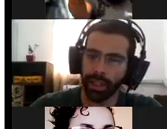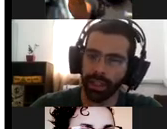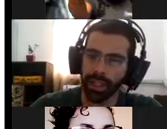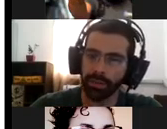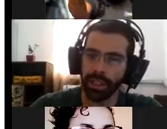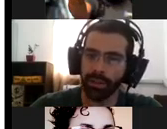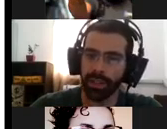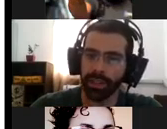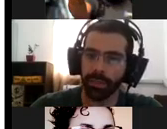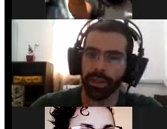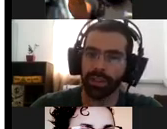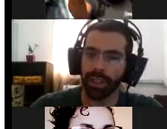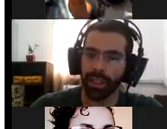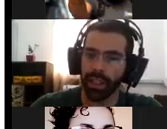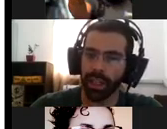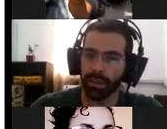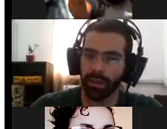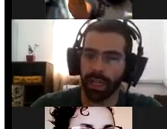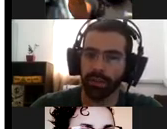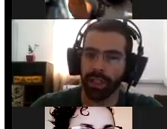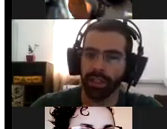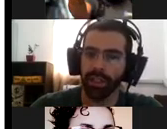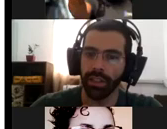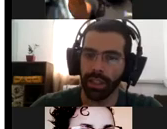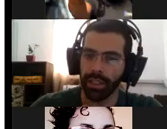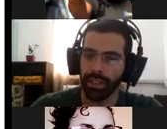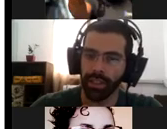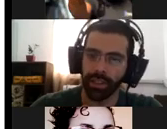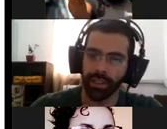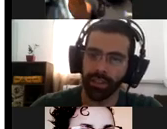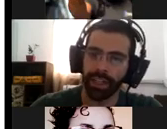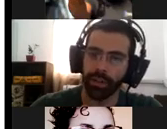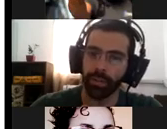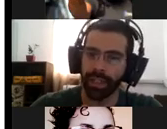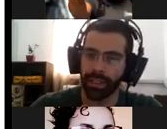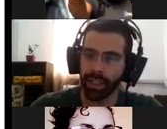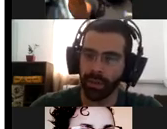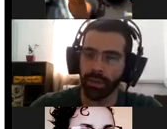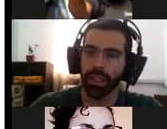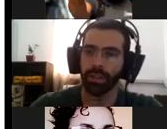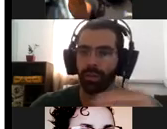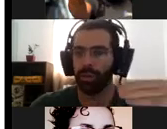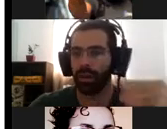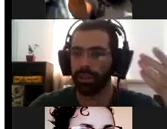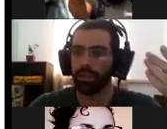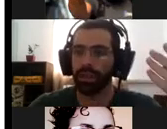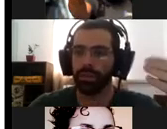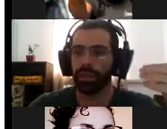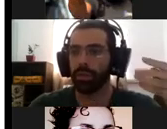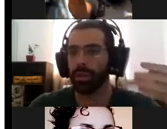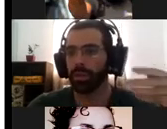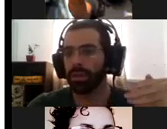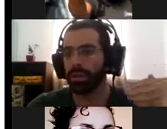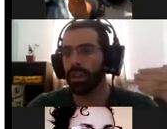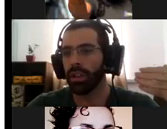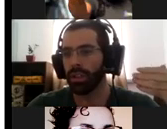e analisar as consequências dessa hipótese em relação aos dados, né? E avaliar como é esse erro, qual foi o avanço do conhecimento,